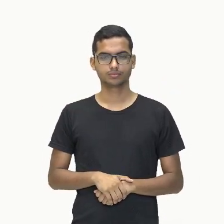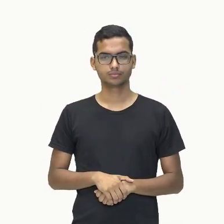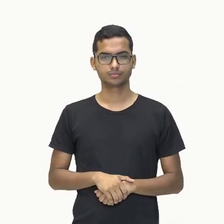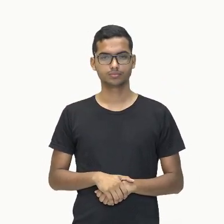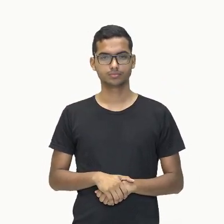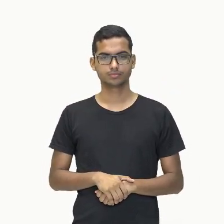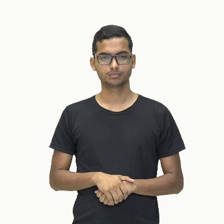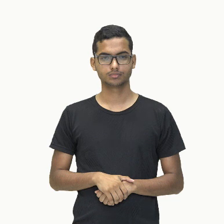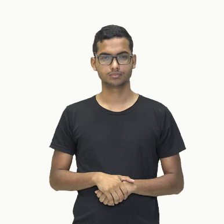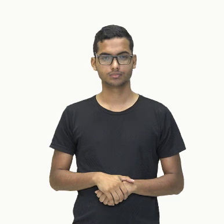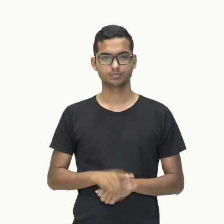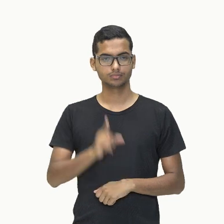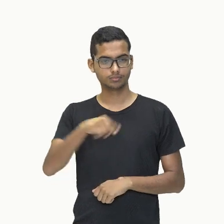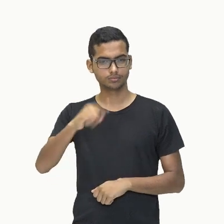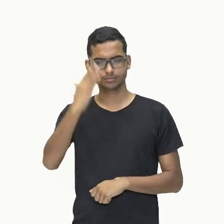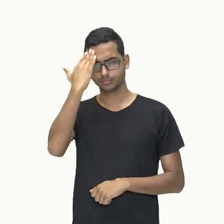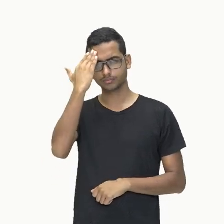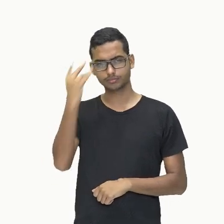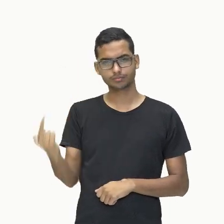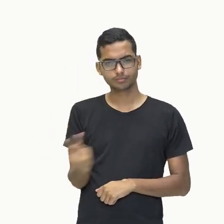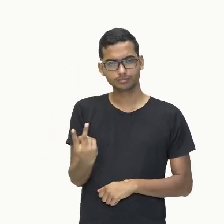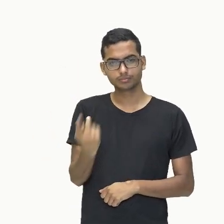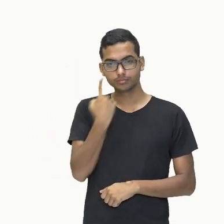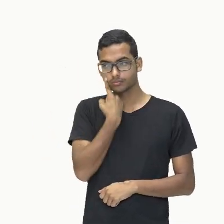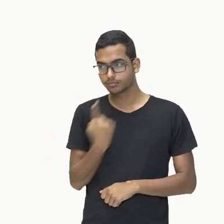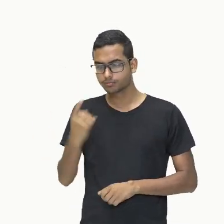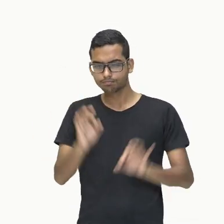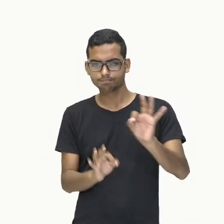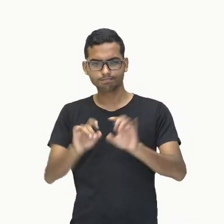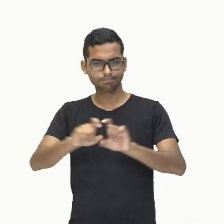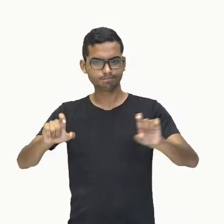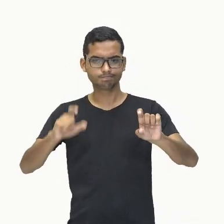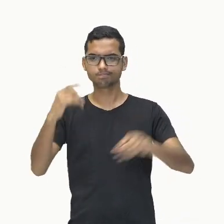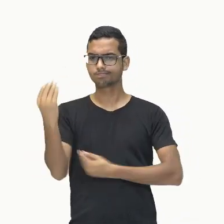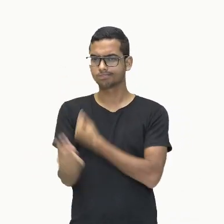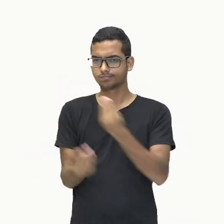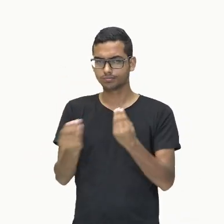né? Então, se a gente fosse aplicar aqui a nossa fórmula, ficaria assim, ó.